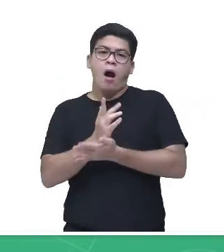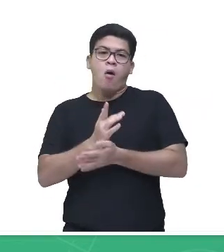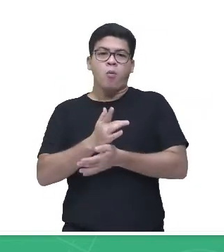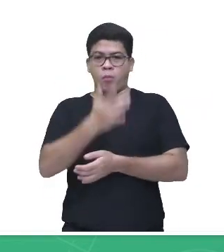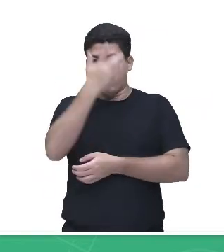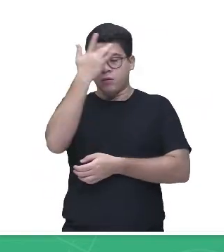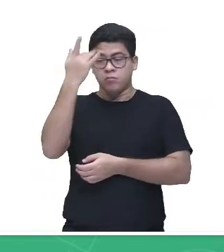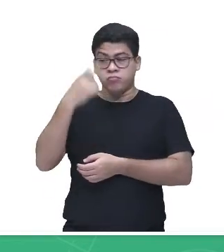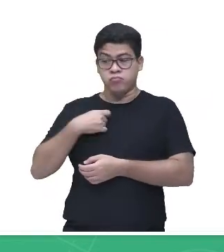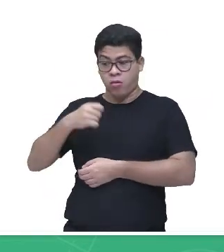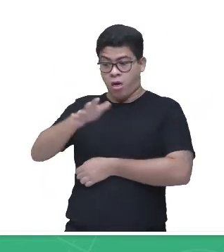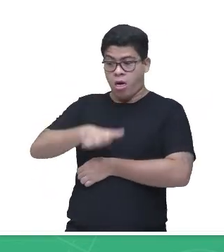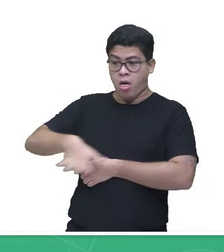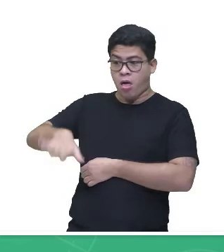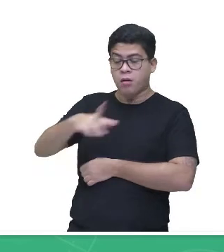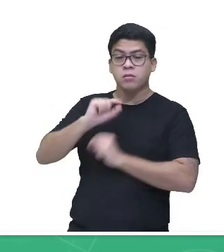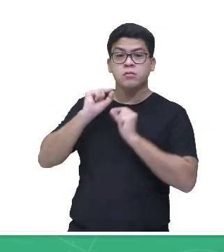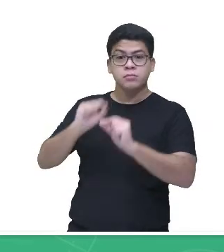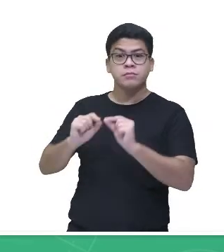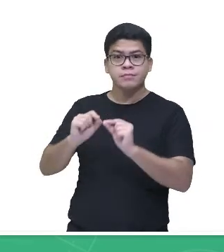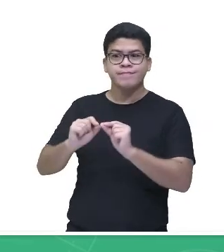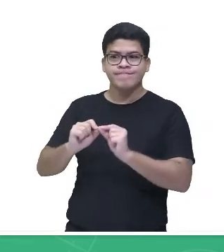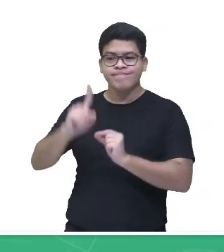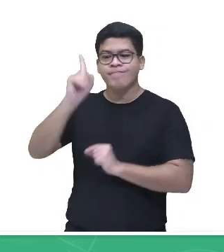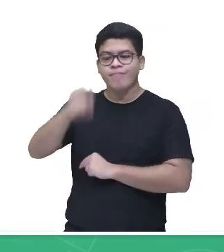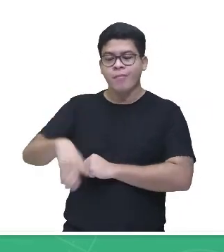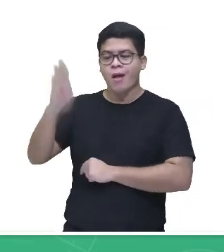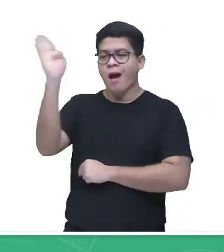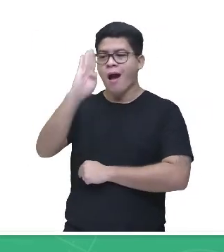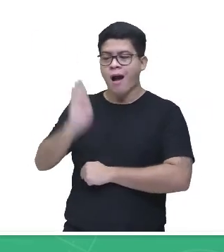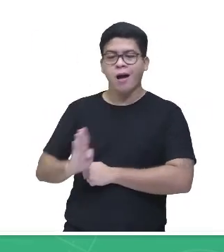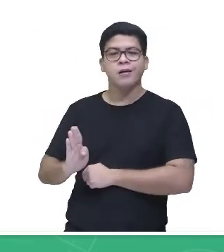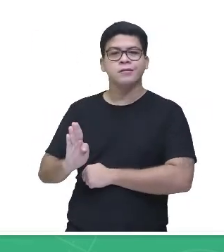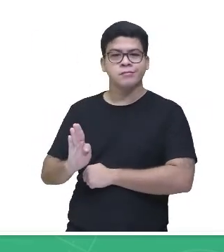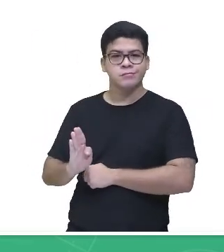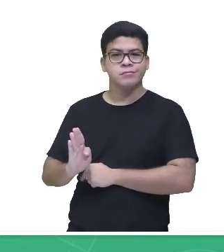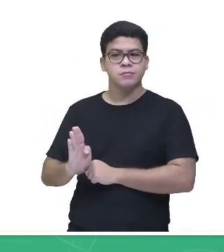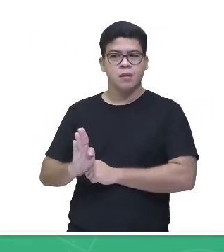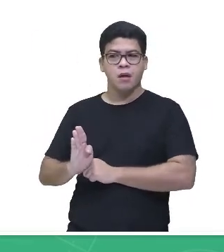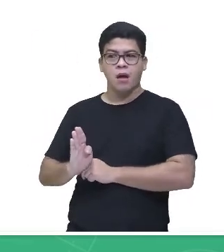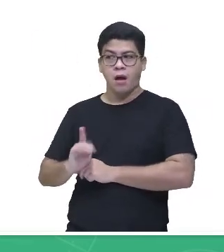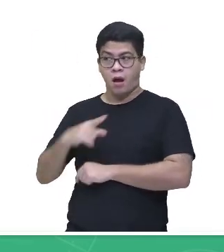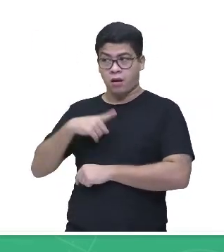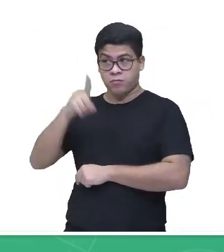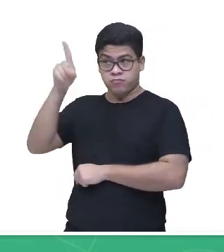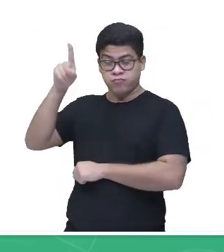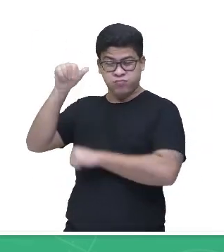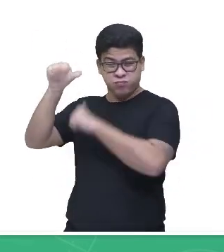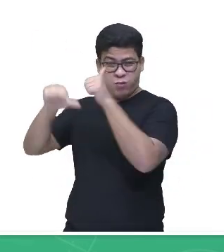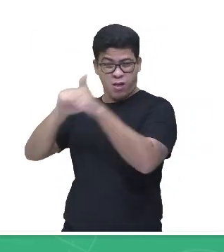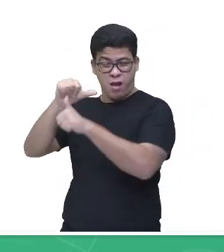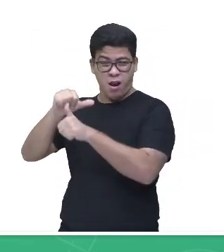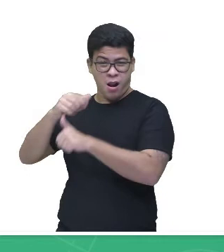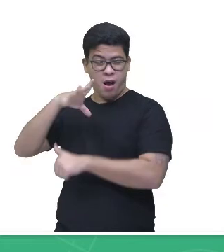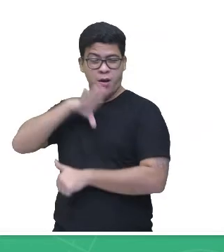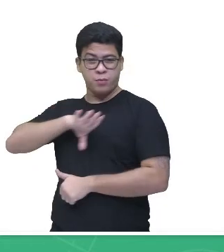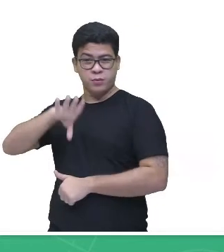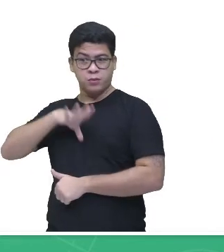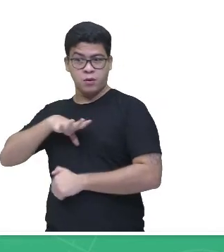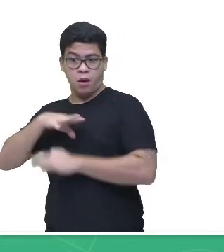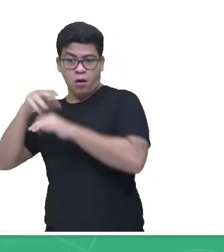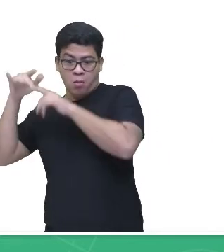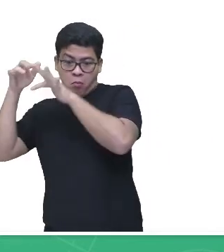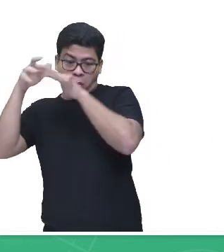de Portugal, que era quem? O Brasil, não é, gente? Então, o que ele vai fazer? Ele vai, no caso